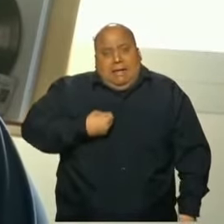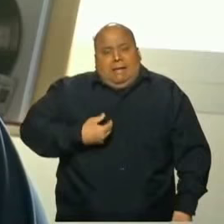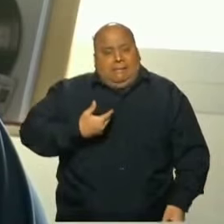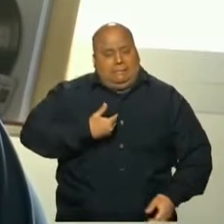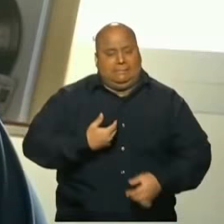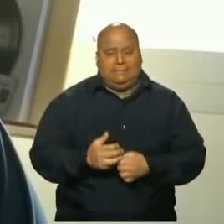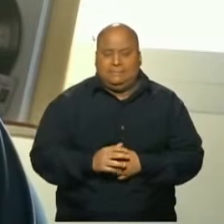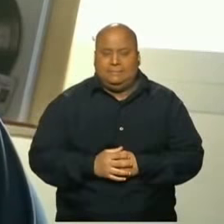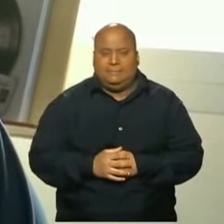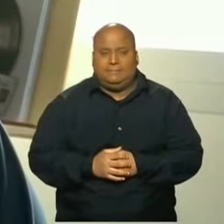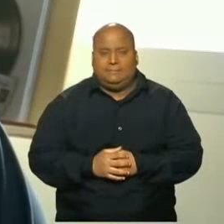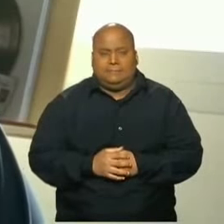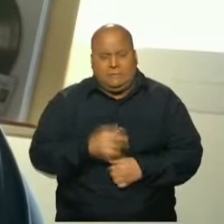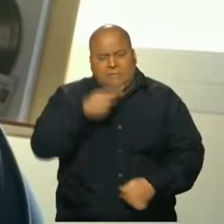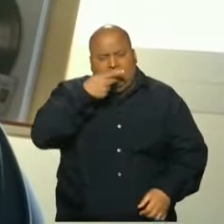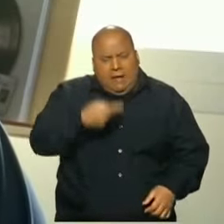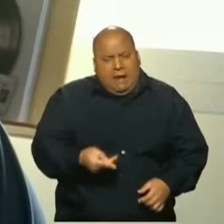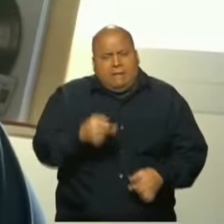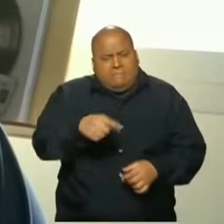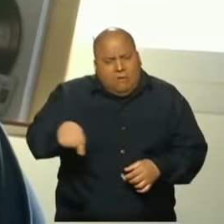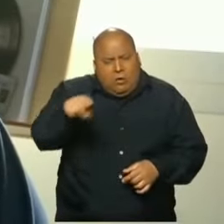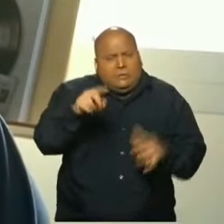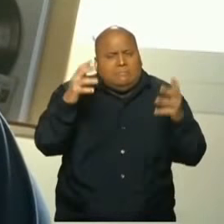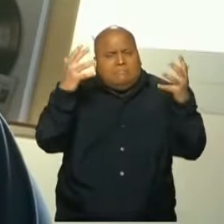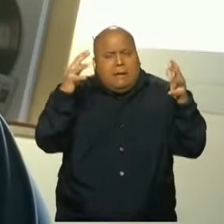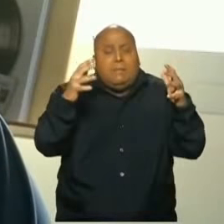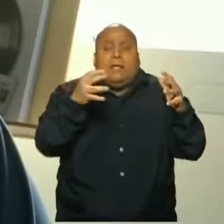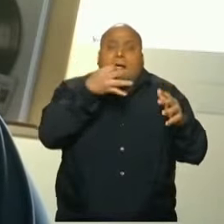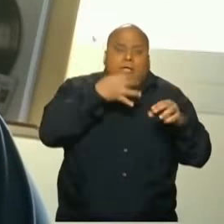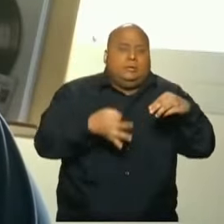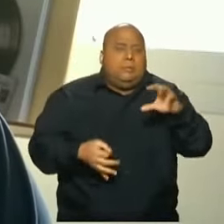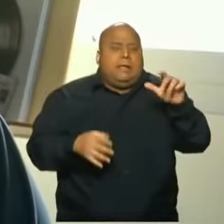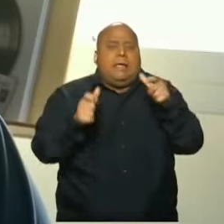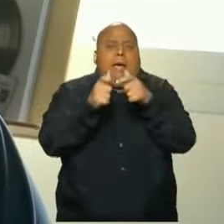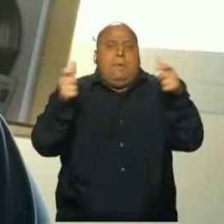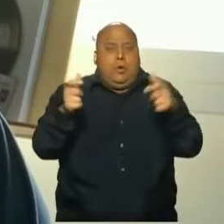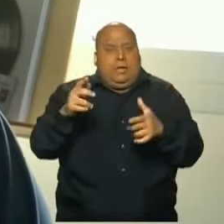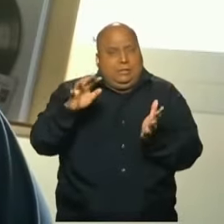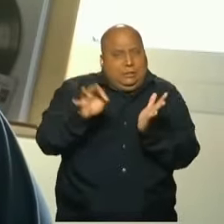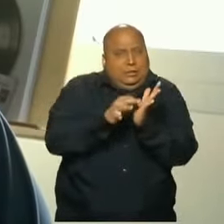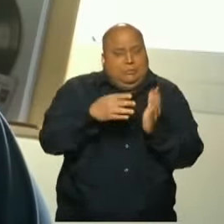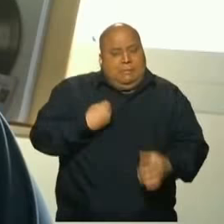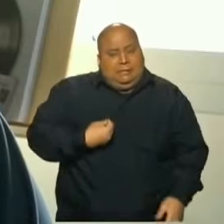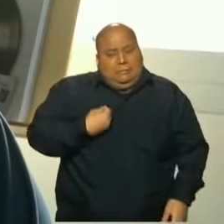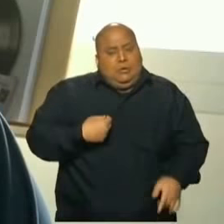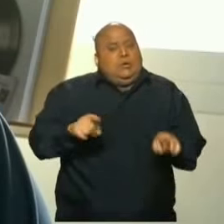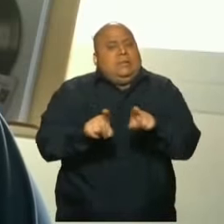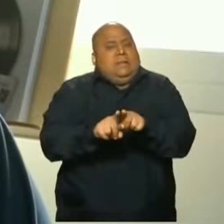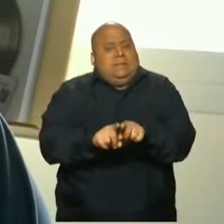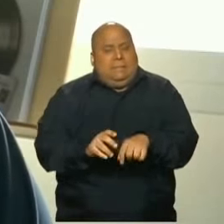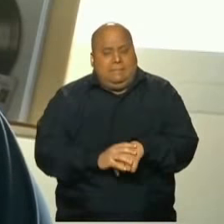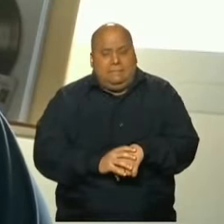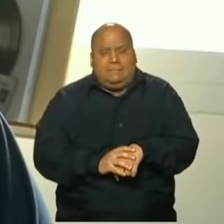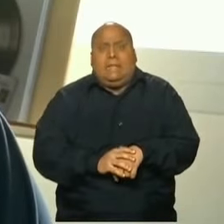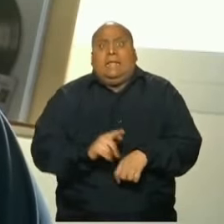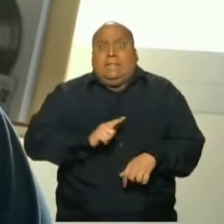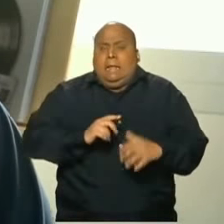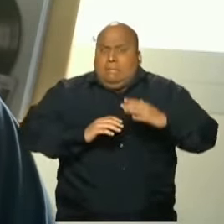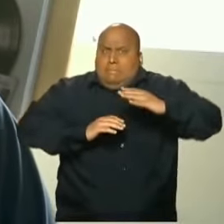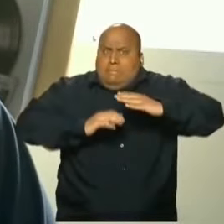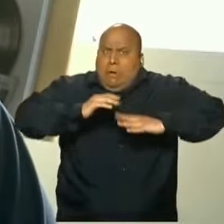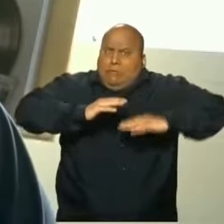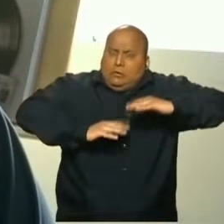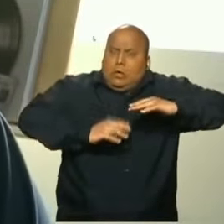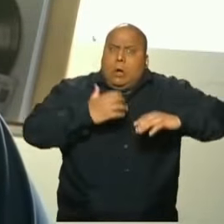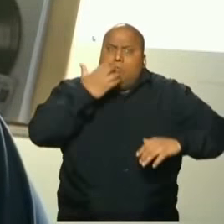e dizer que vocês estão de parabéns à Rádio MEC e todos os participantes. São muitos músicos profissionais,